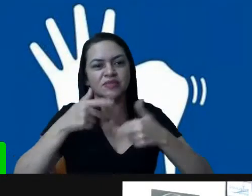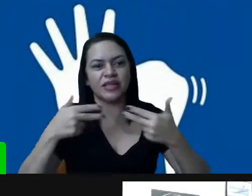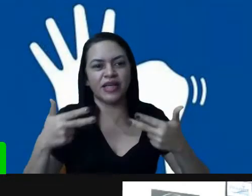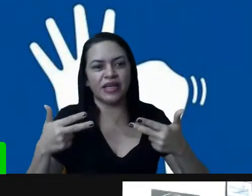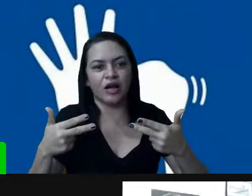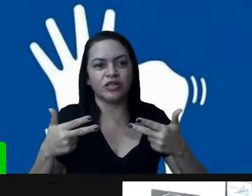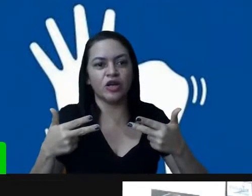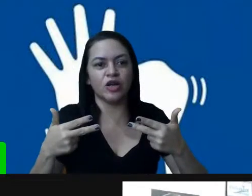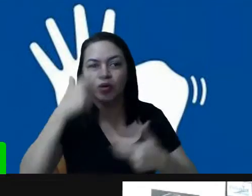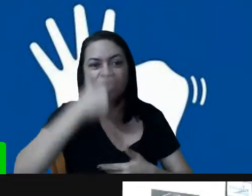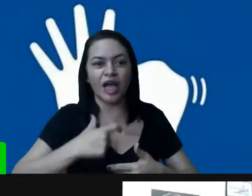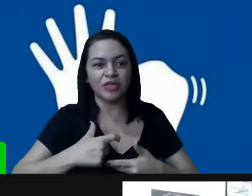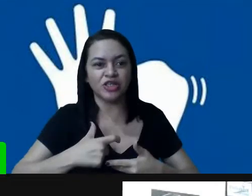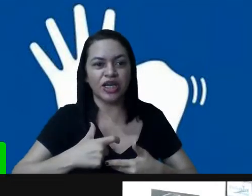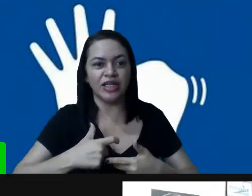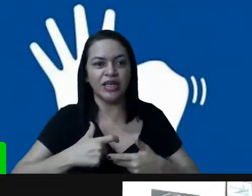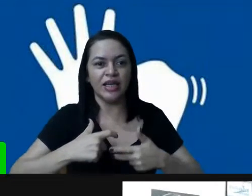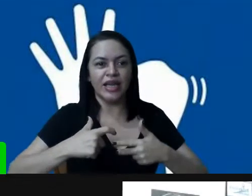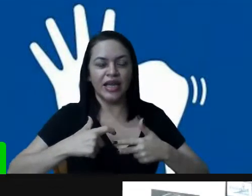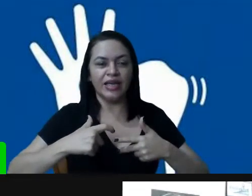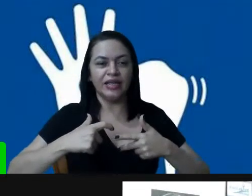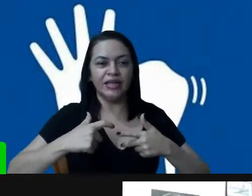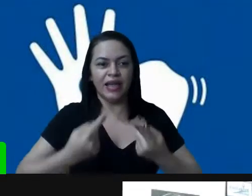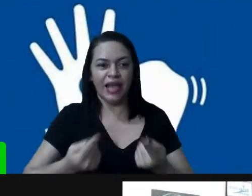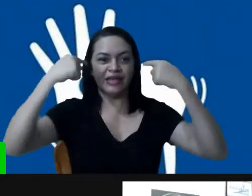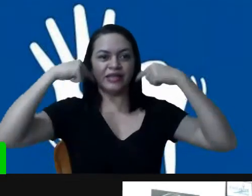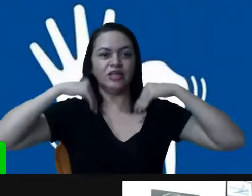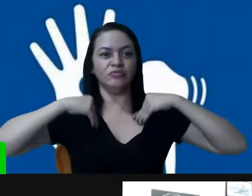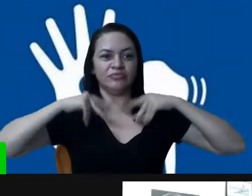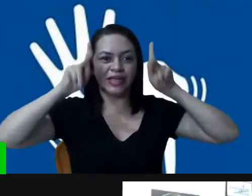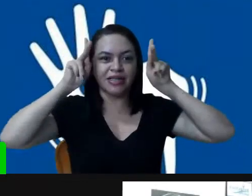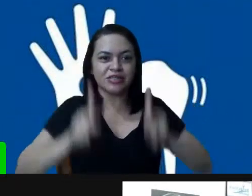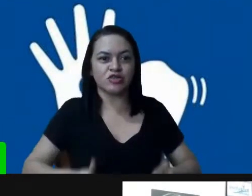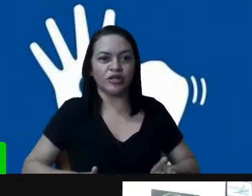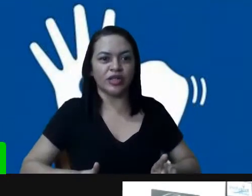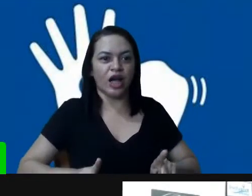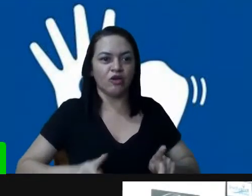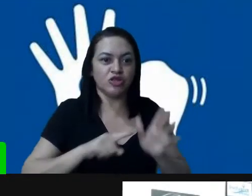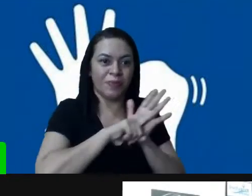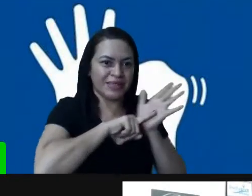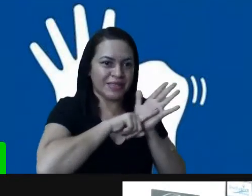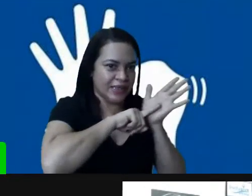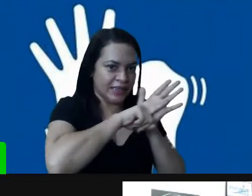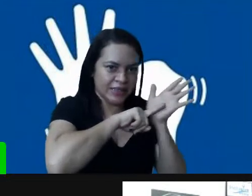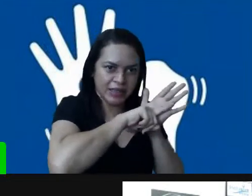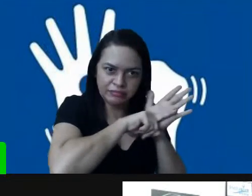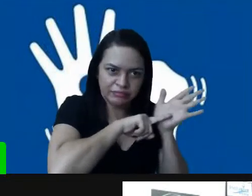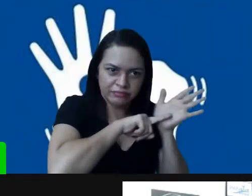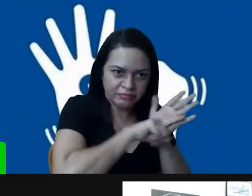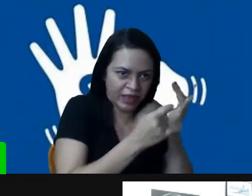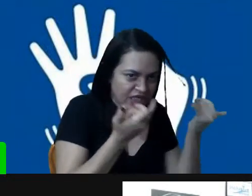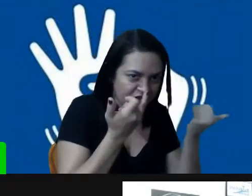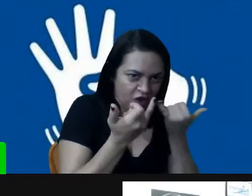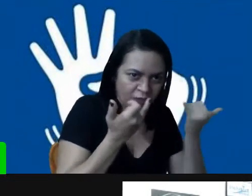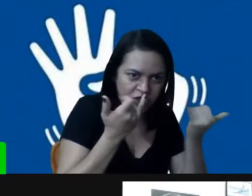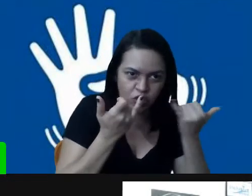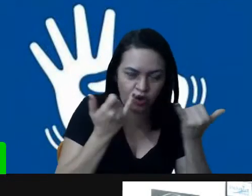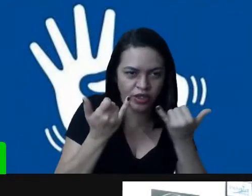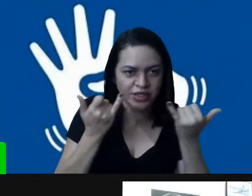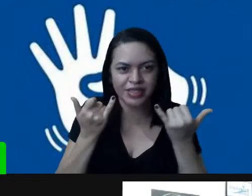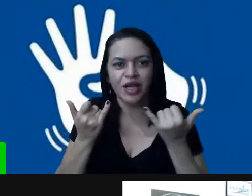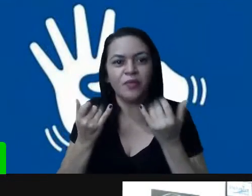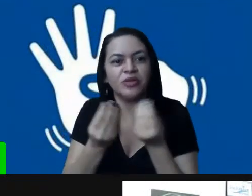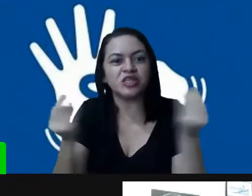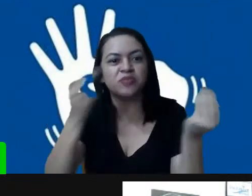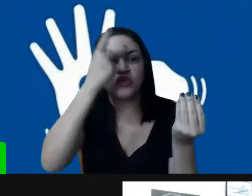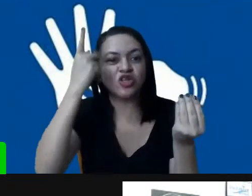esse material. Então, o intérprete, ele entra num transe total de pesquisa pelas